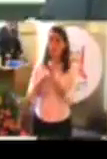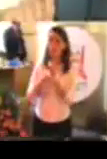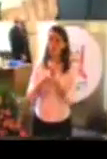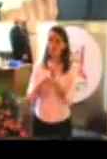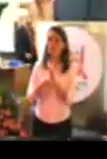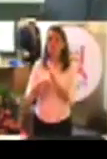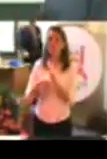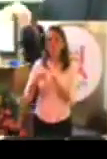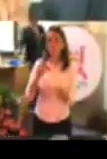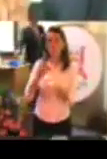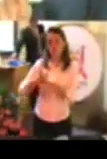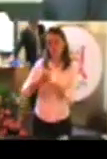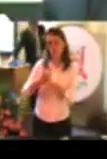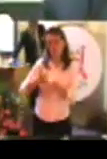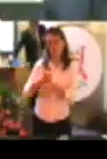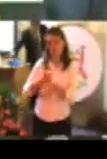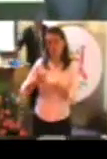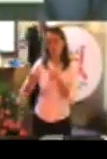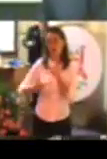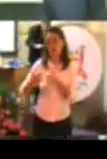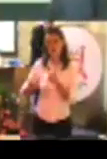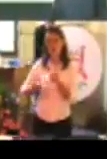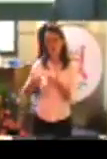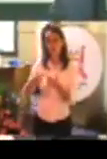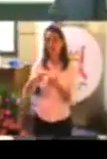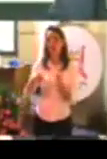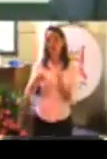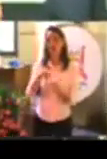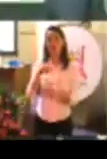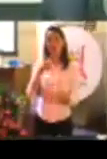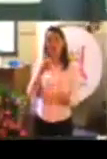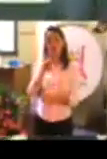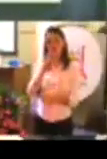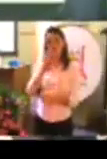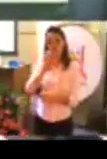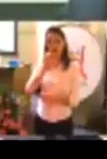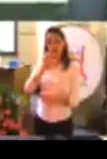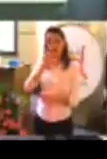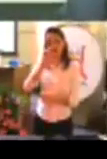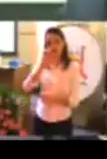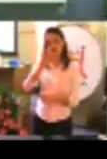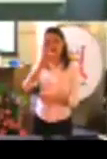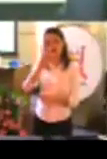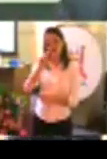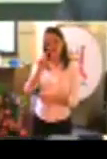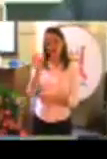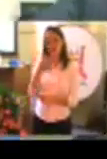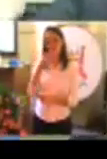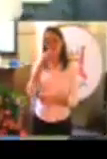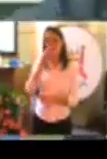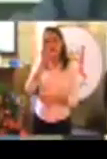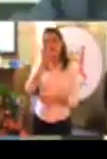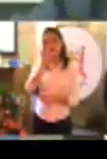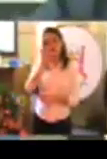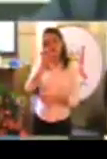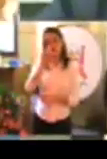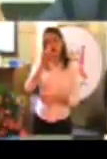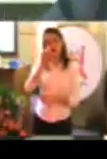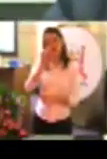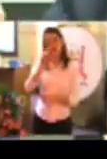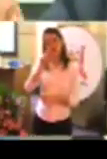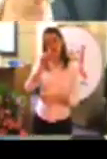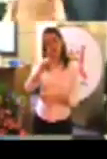exclusivamente na formação dos servidores da Receita Federal do Ministério da Fazenda. É uma escola